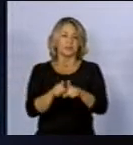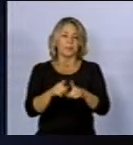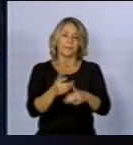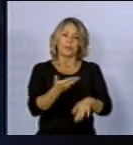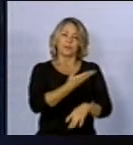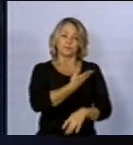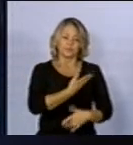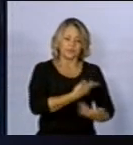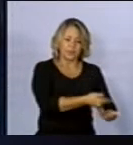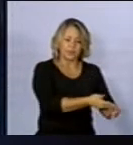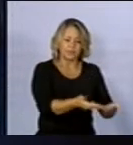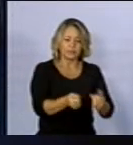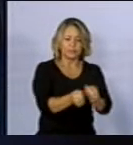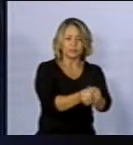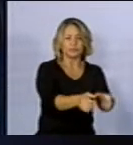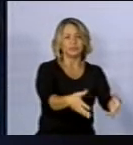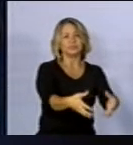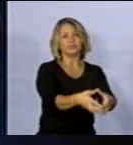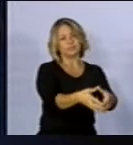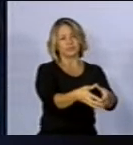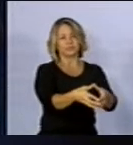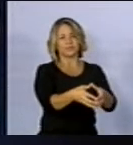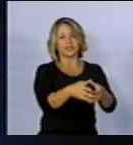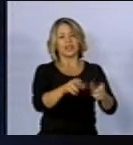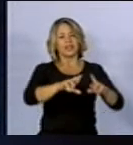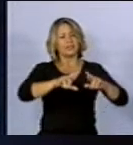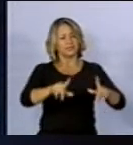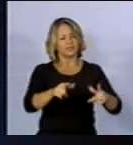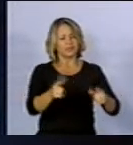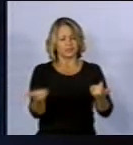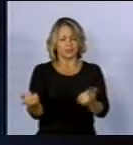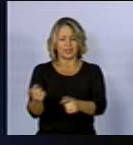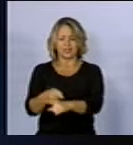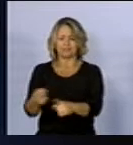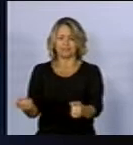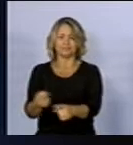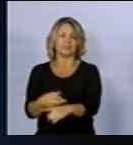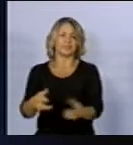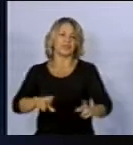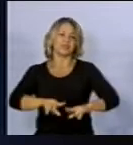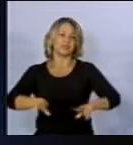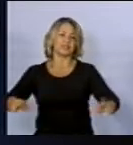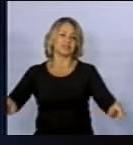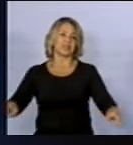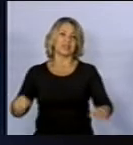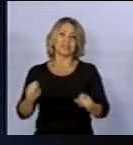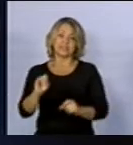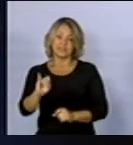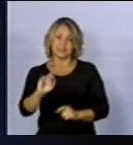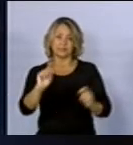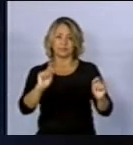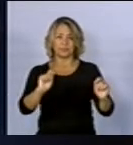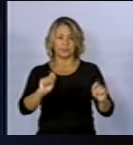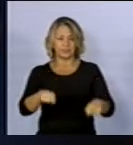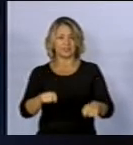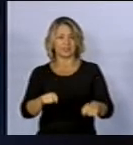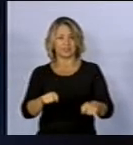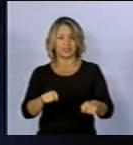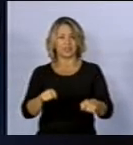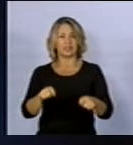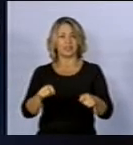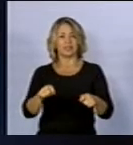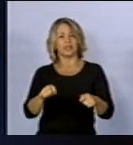energético nesse caso é verossímel essa alga e quando for hipossuficiente como no